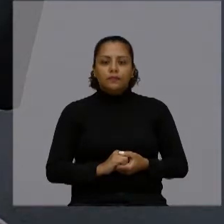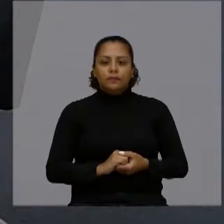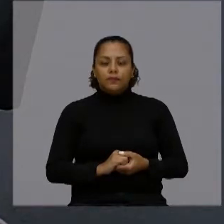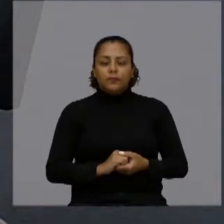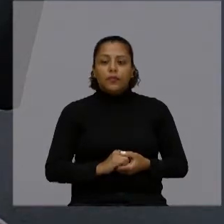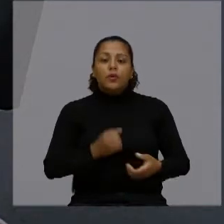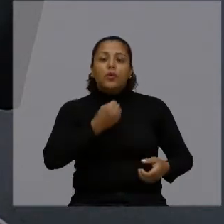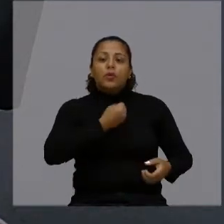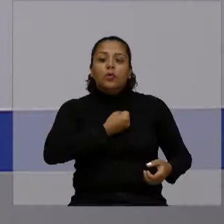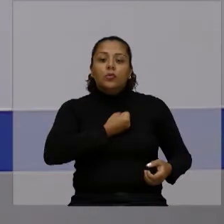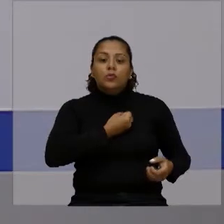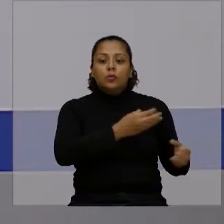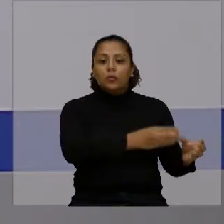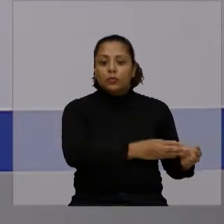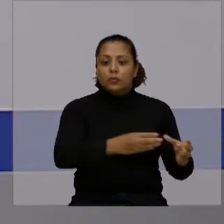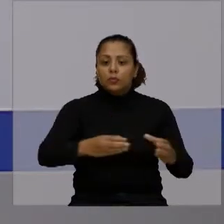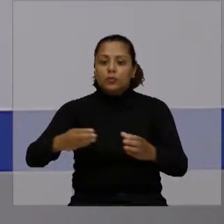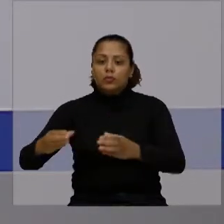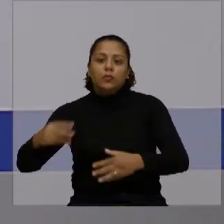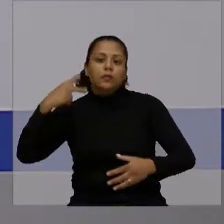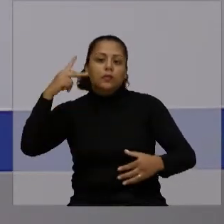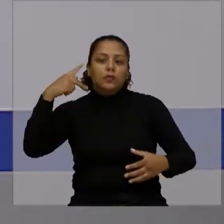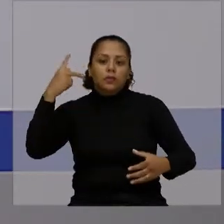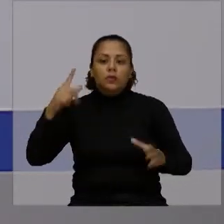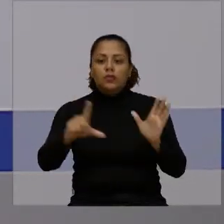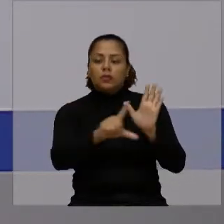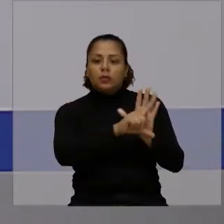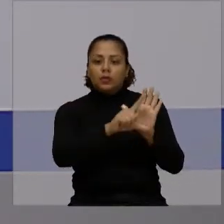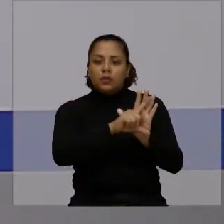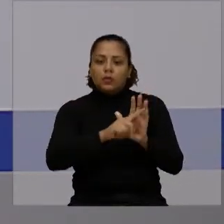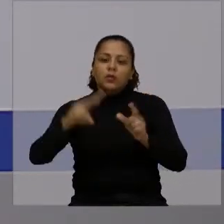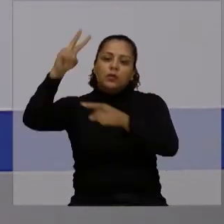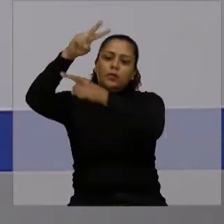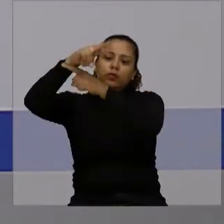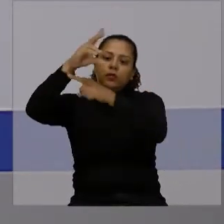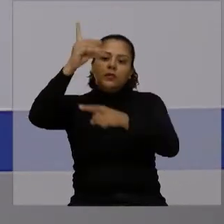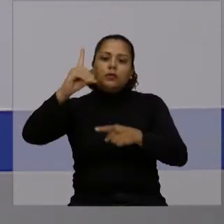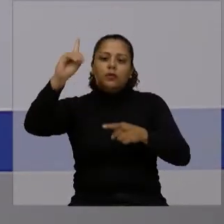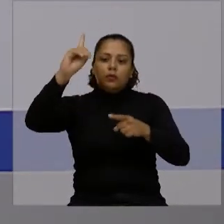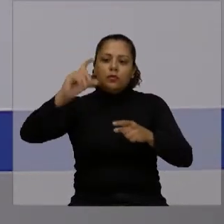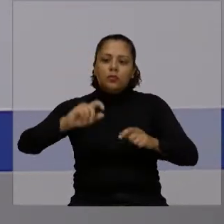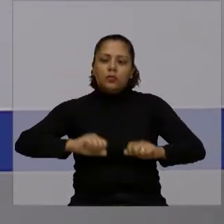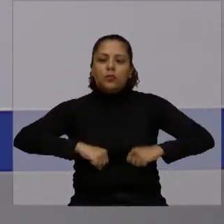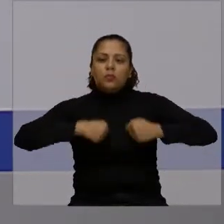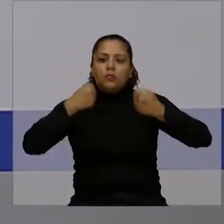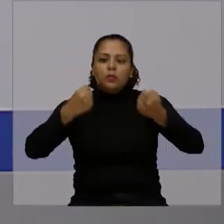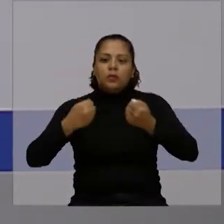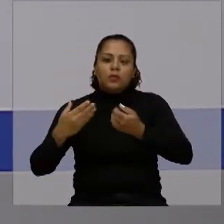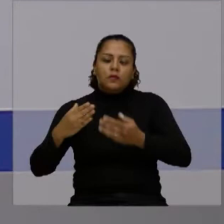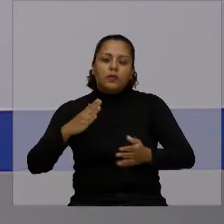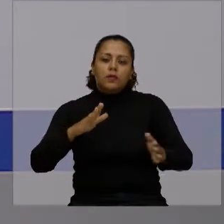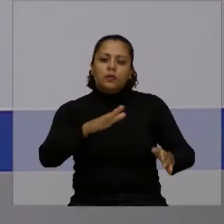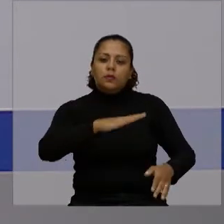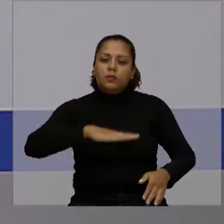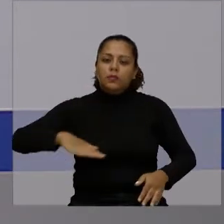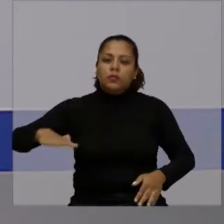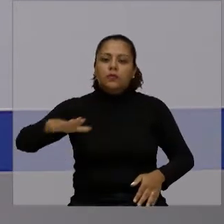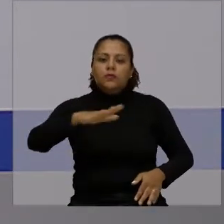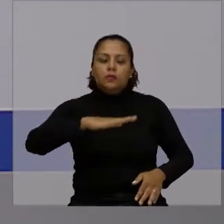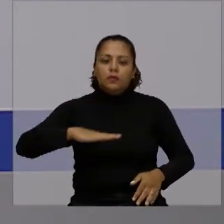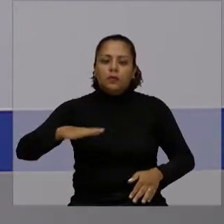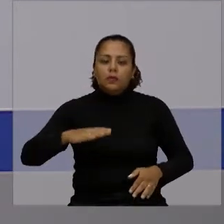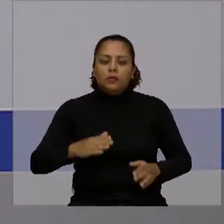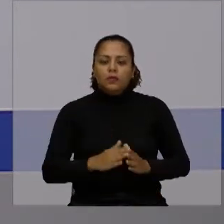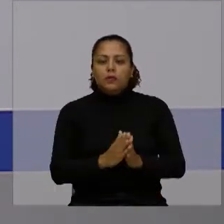Havendo número legal e sobre a proteção de Deus, e lembrando que todo poder emana do povo, declaro aberta a 27ª